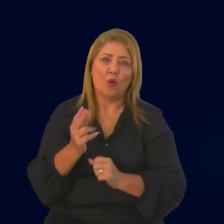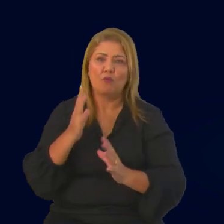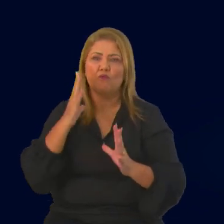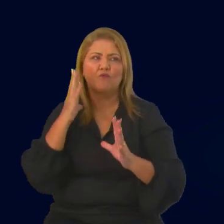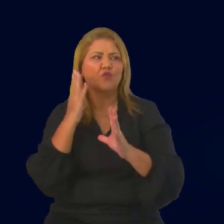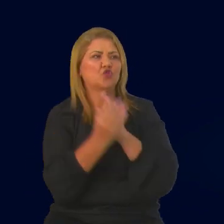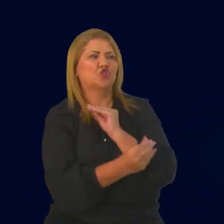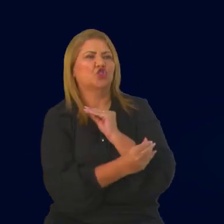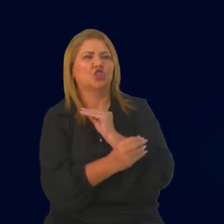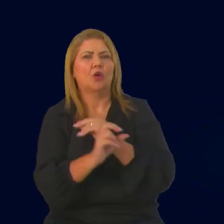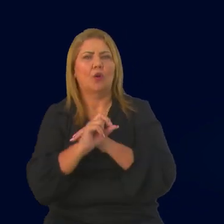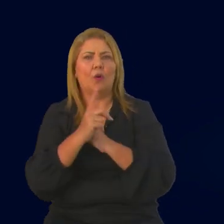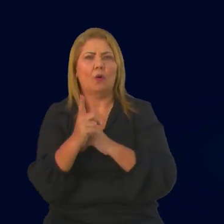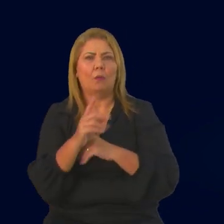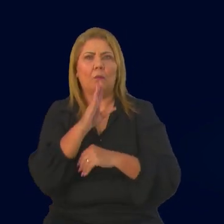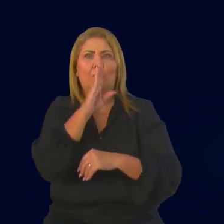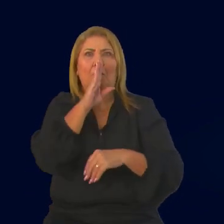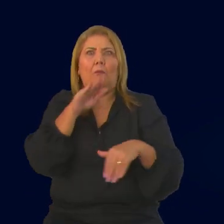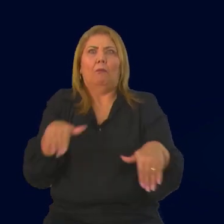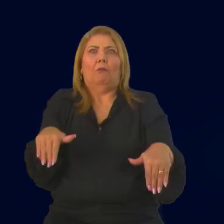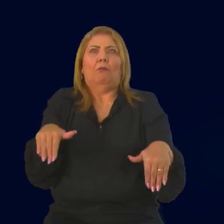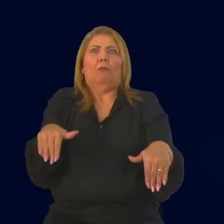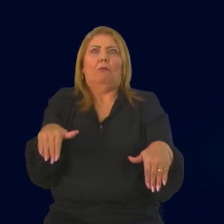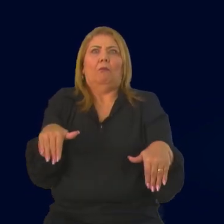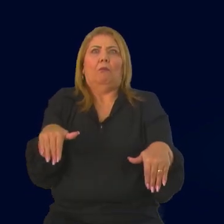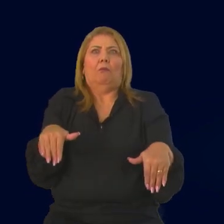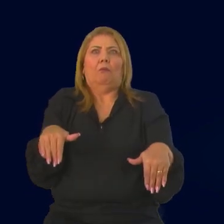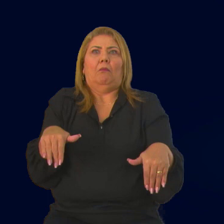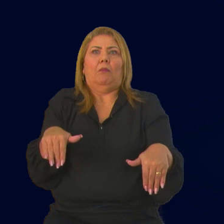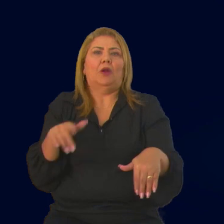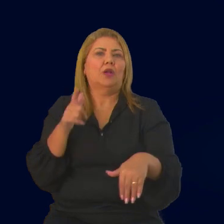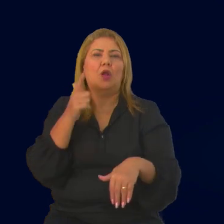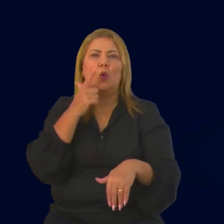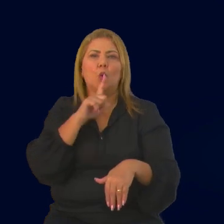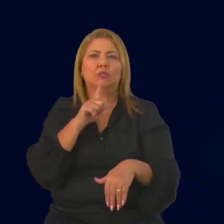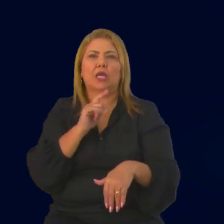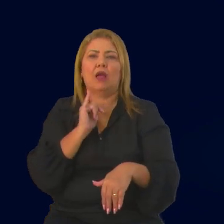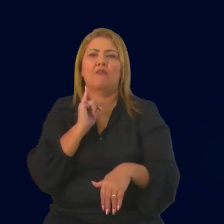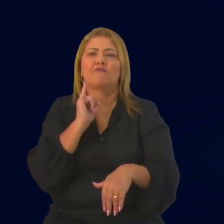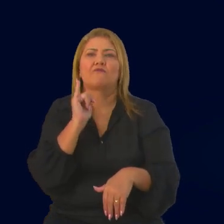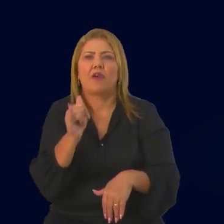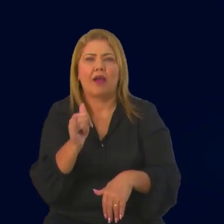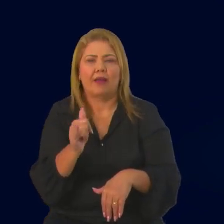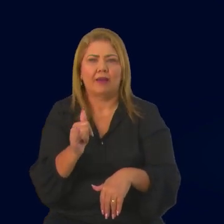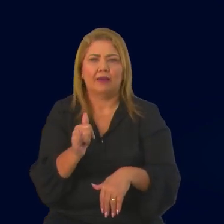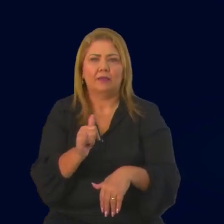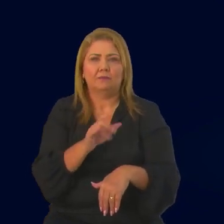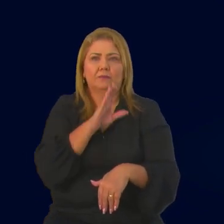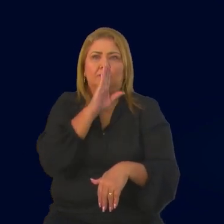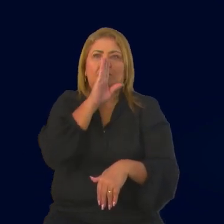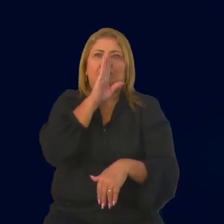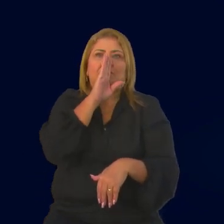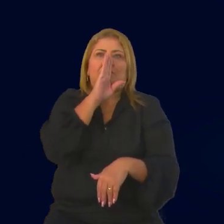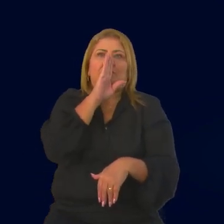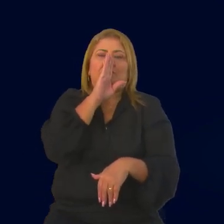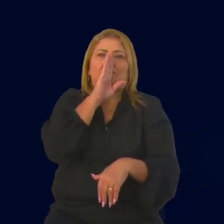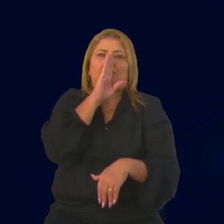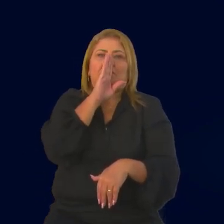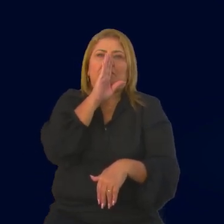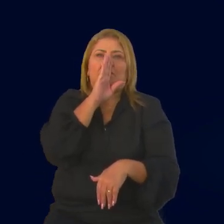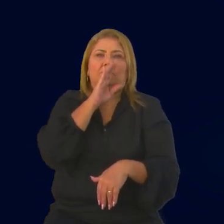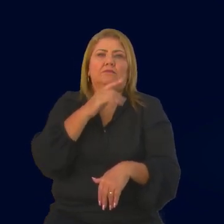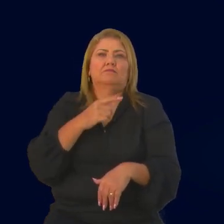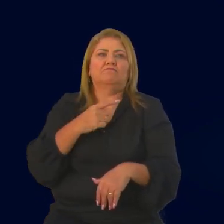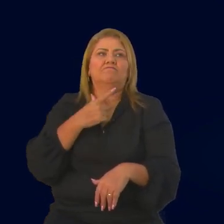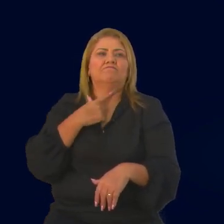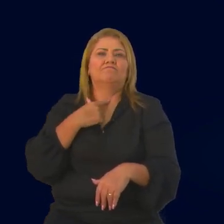ou paralisar, que é quando a gente não consegue, a gente se cala. É quando você ouve algo e você gostaria de dizer